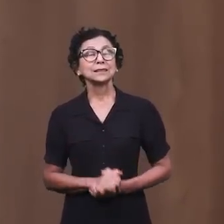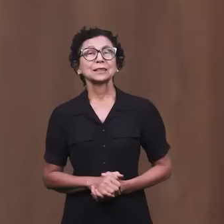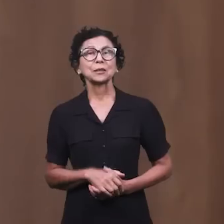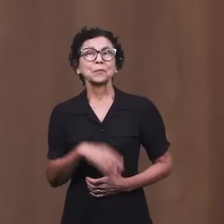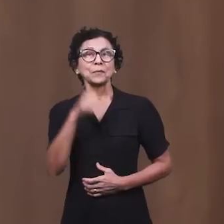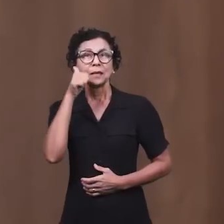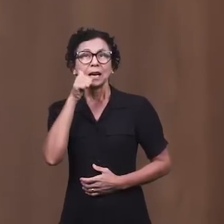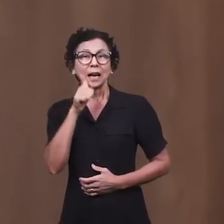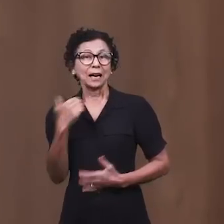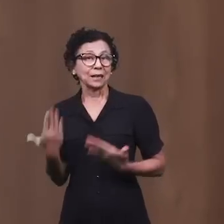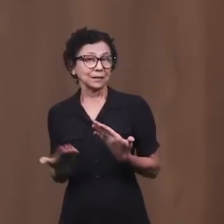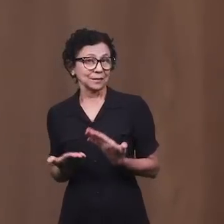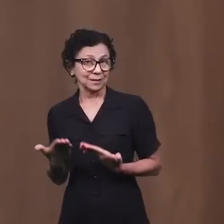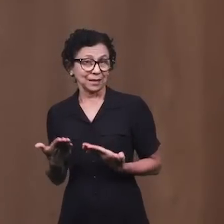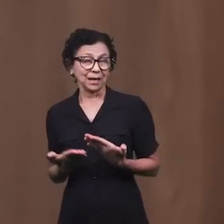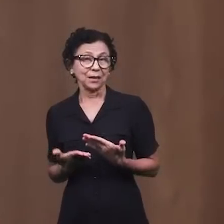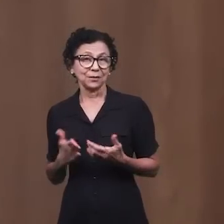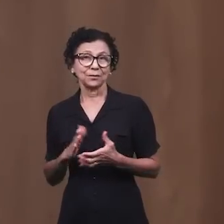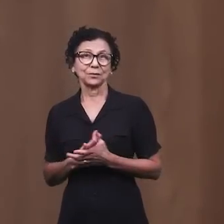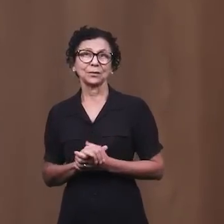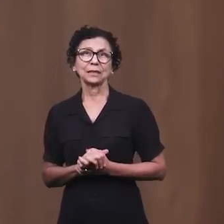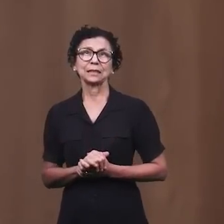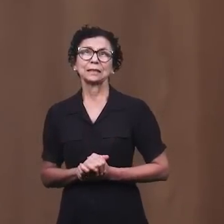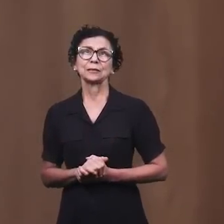irmã, ela foi